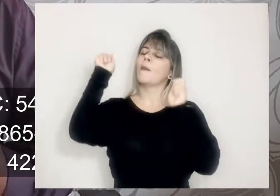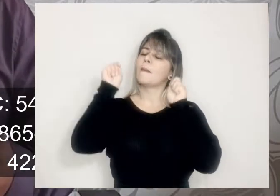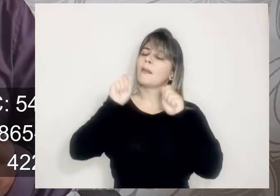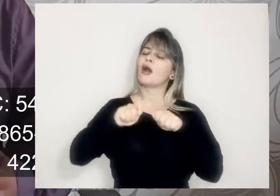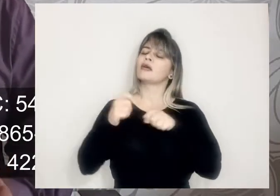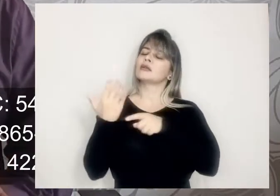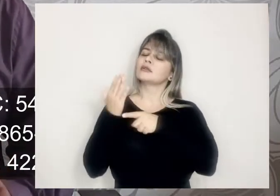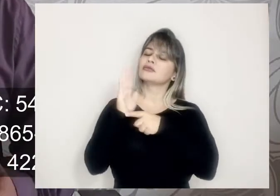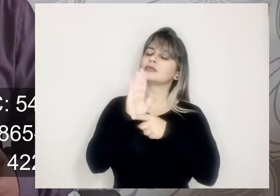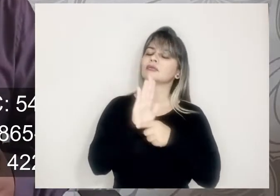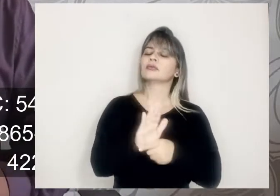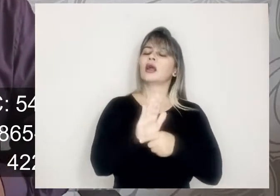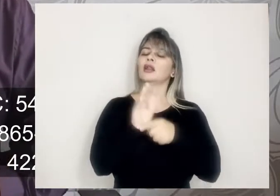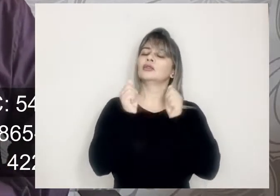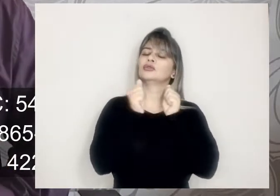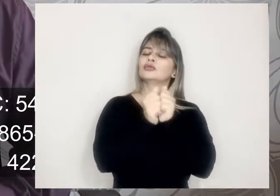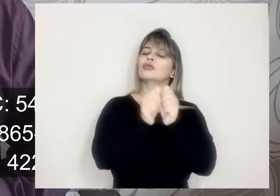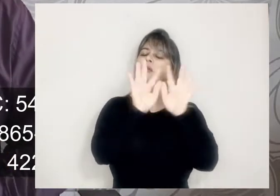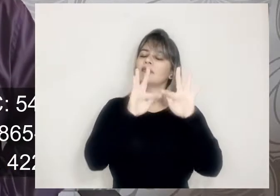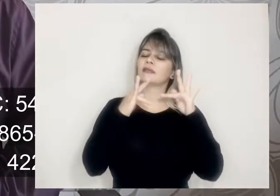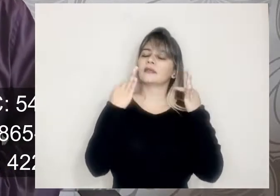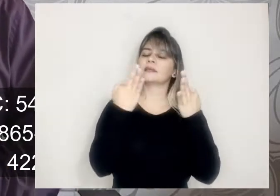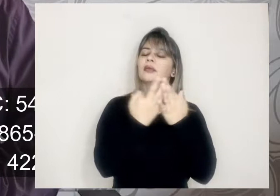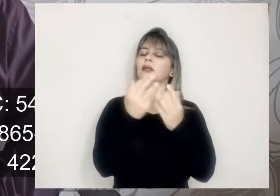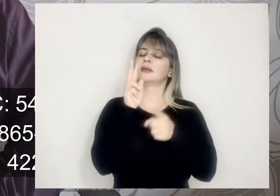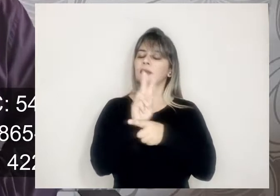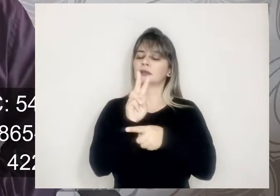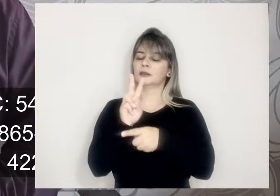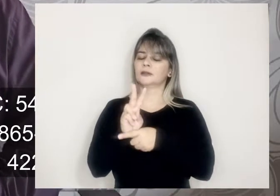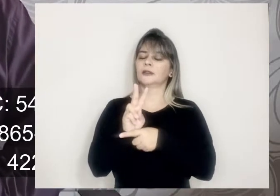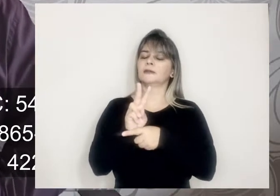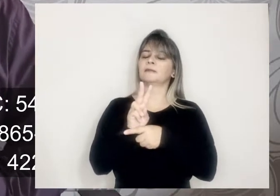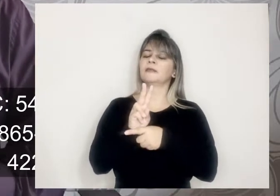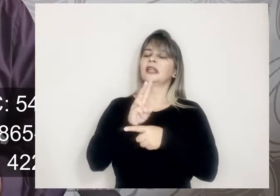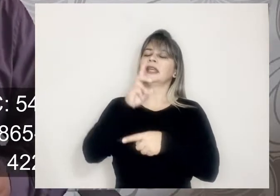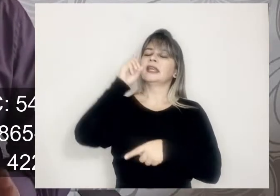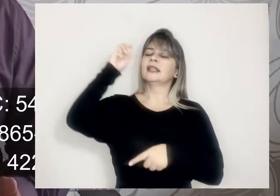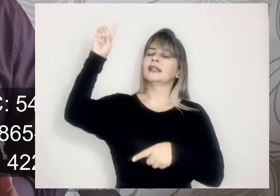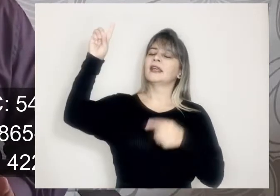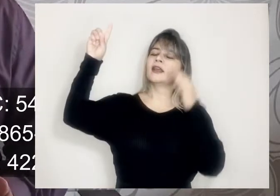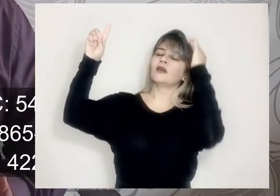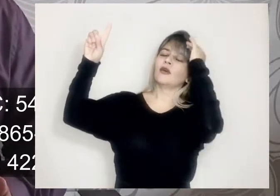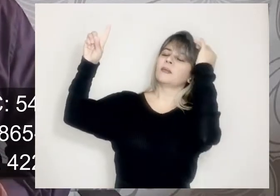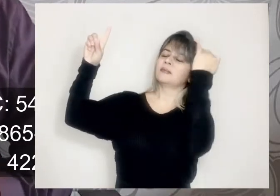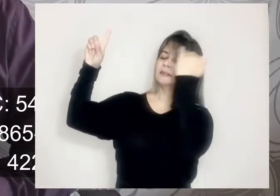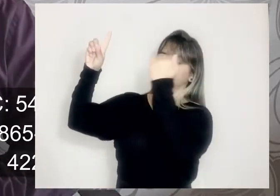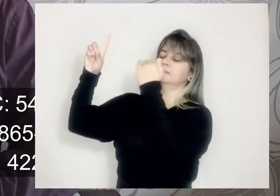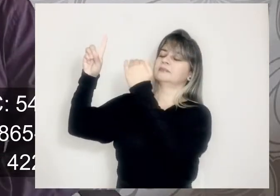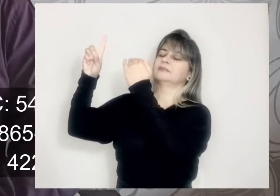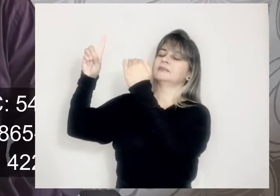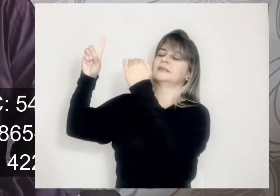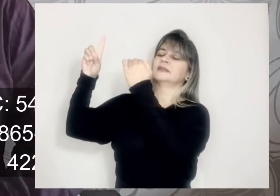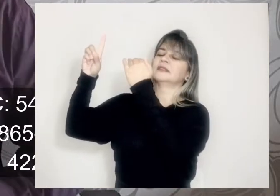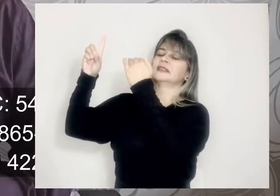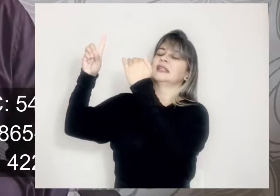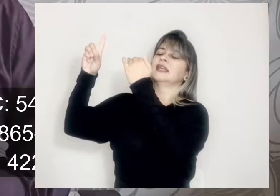tu possas estar com ele, estar com sua família, Pai, e guardá-lo. Que tu venhas a honrar os teus filhos como eles também estão